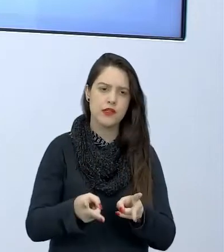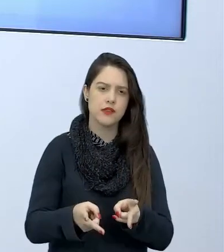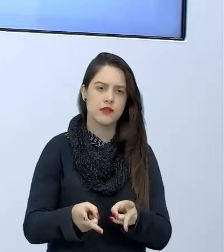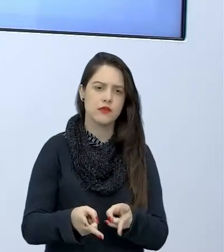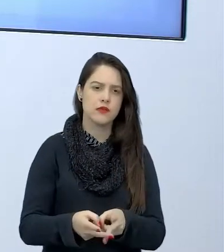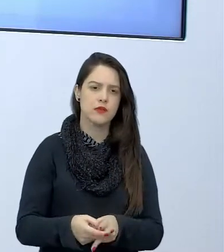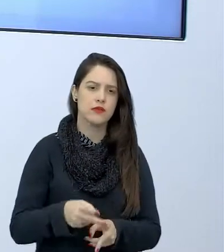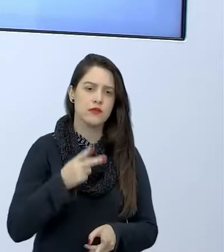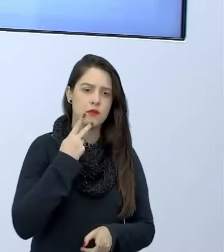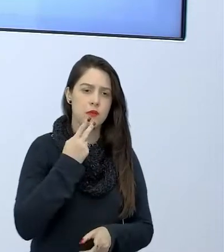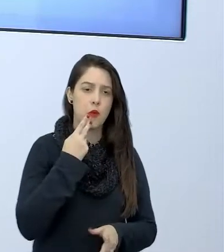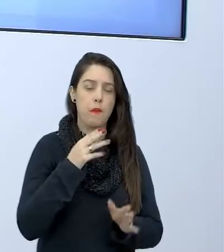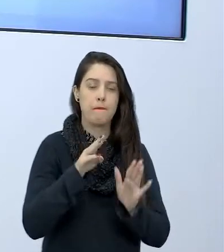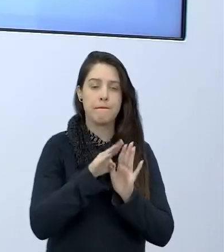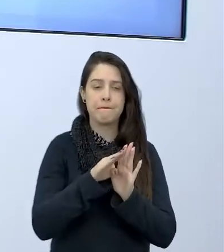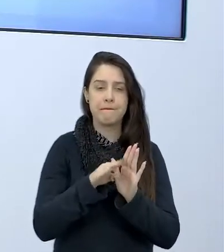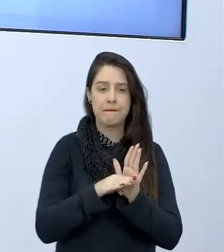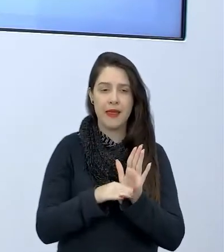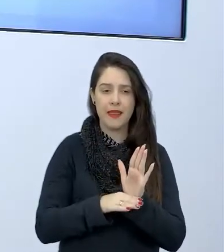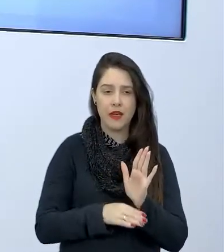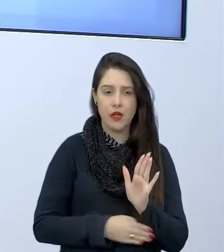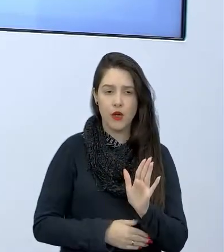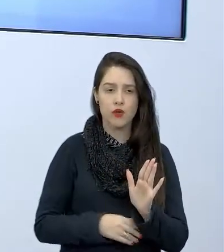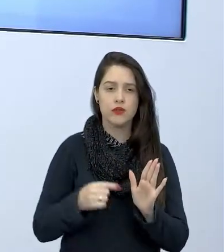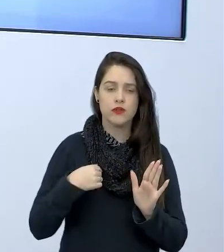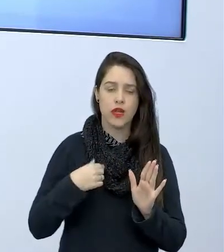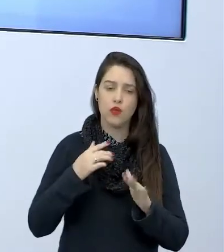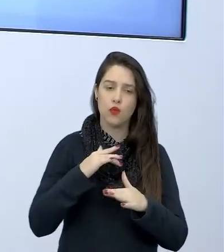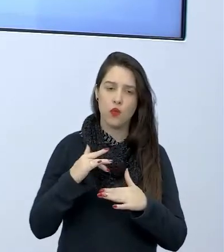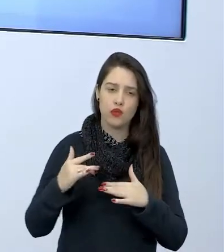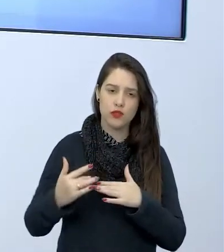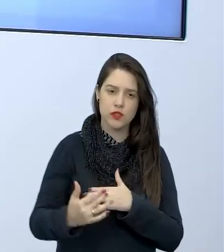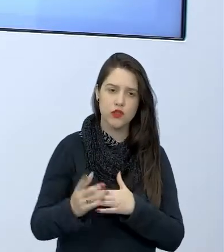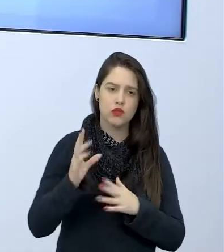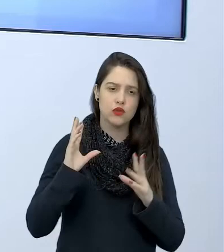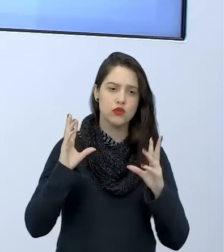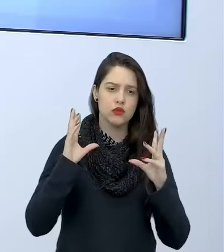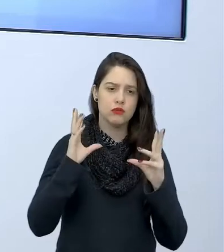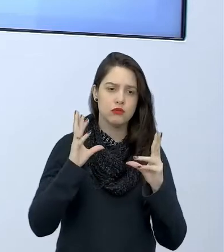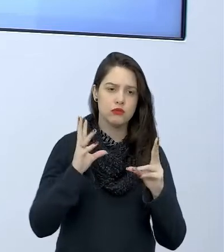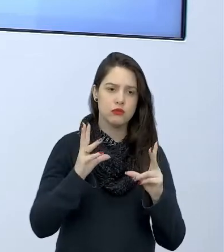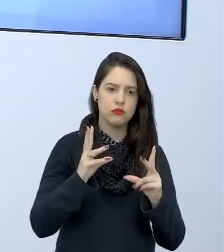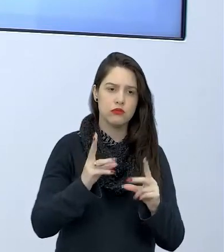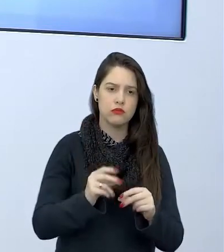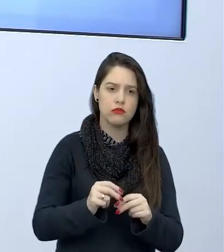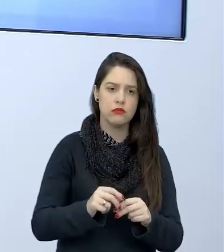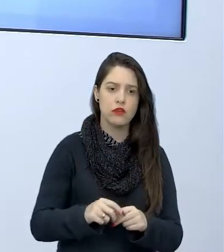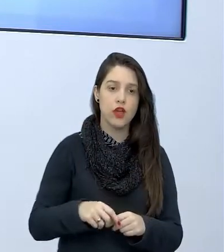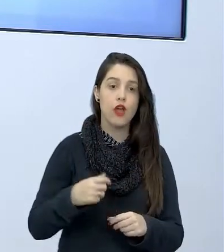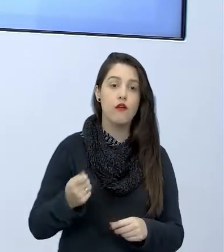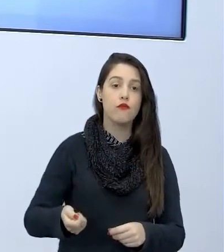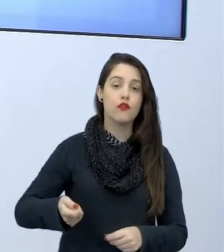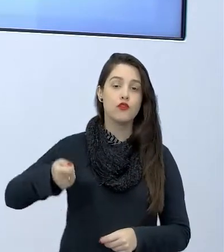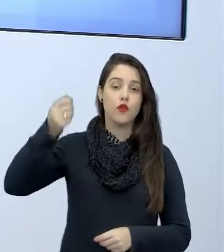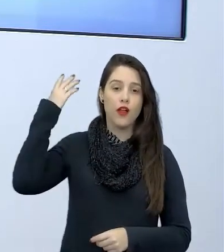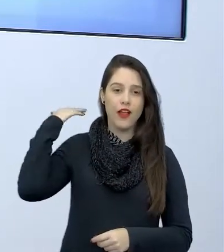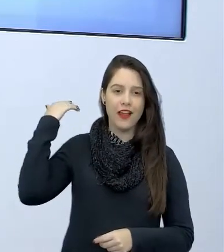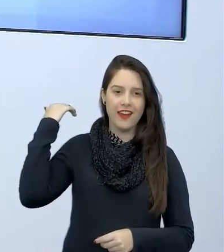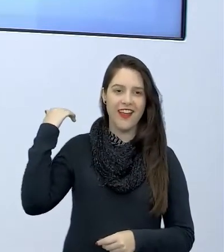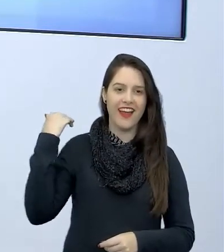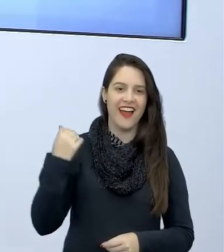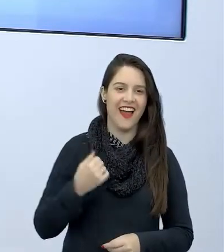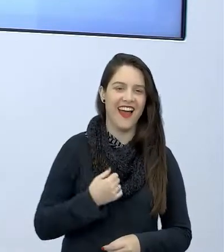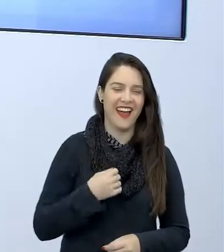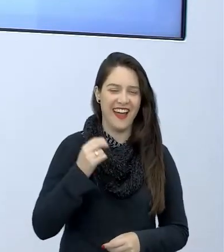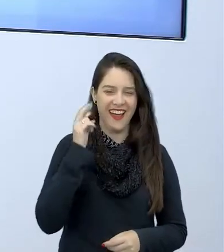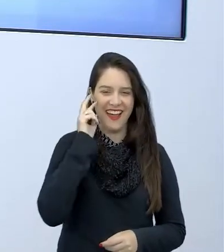vamos dizer, um panorama geralzão, assim, continente. Temos pessoas de todos... joguei longe a caneta, a gente finge que não e tá